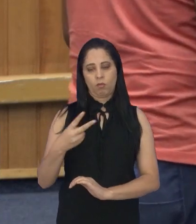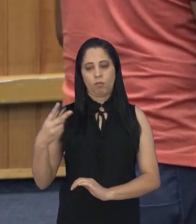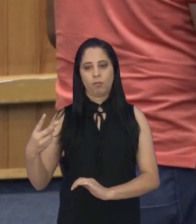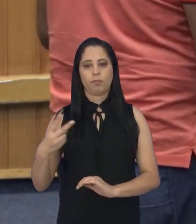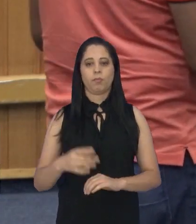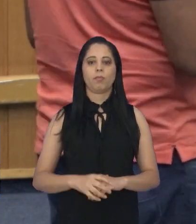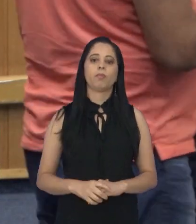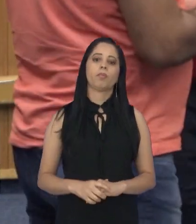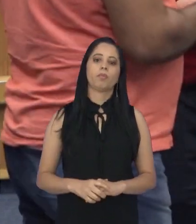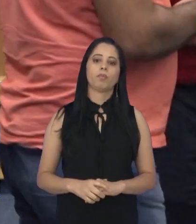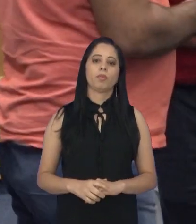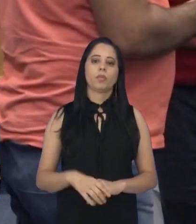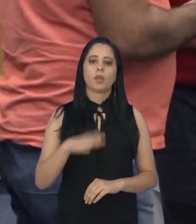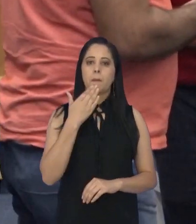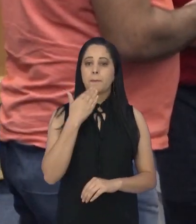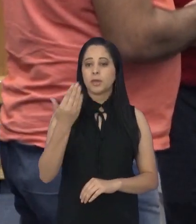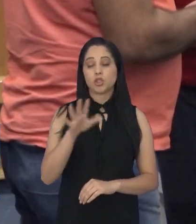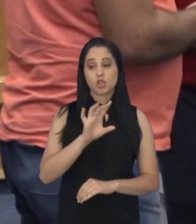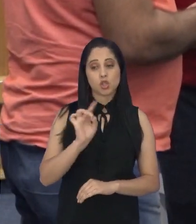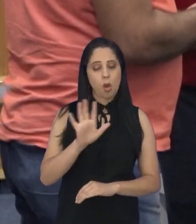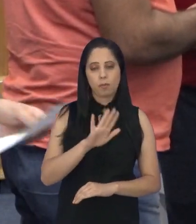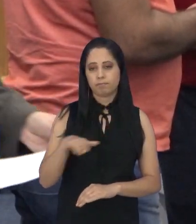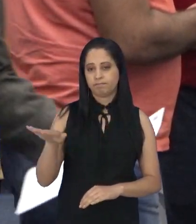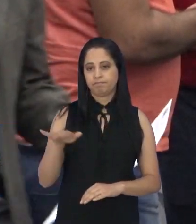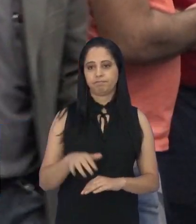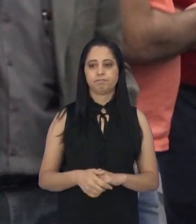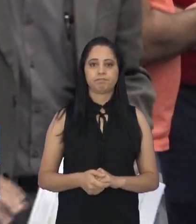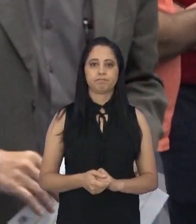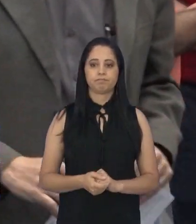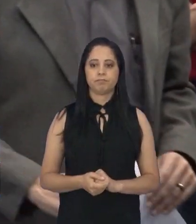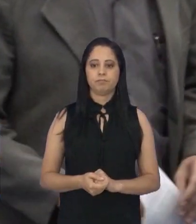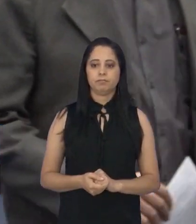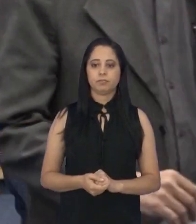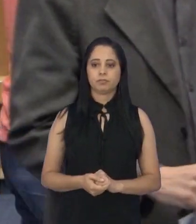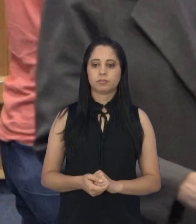11961/2022. São esses os pedidos, senhor presidente.